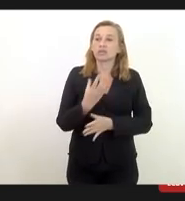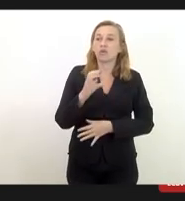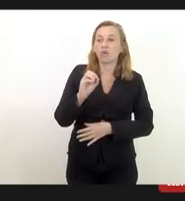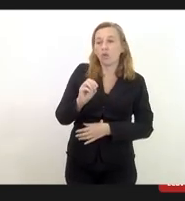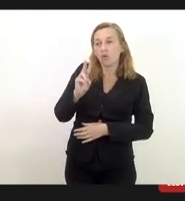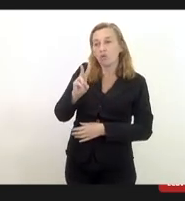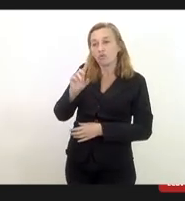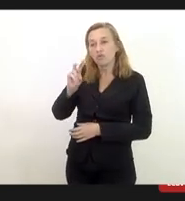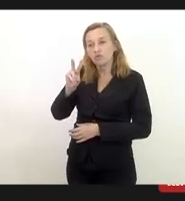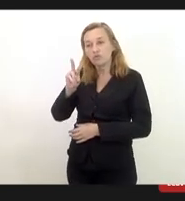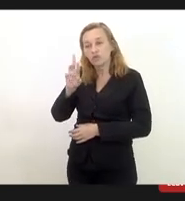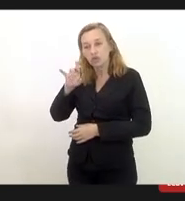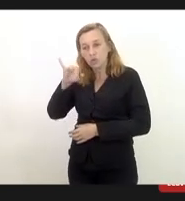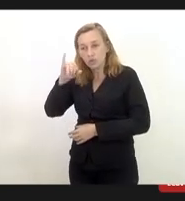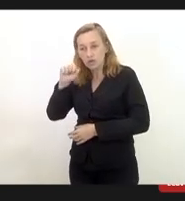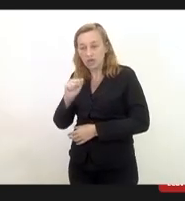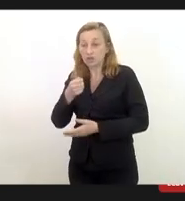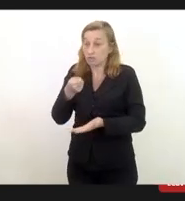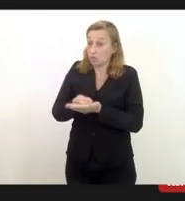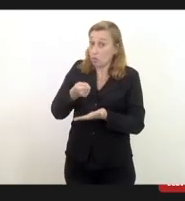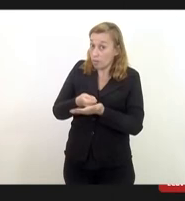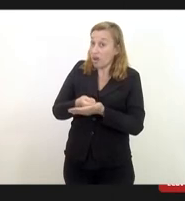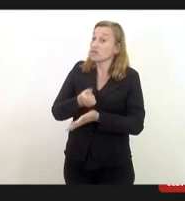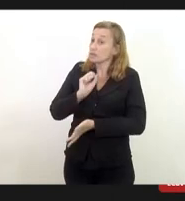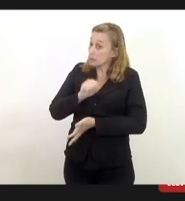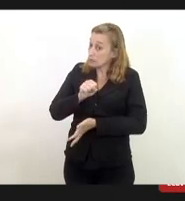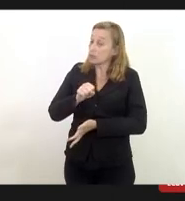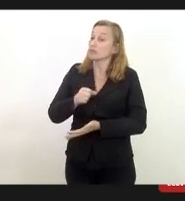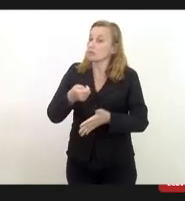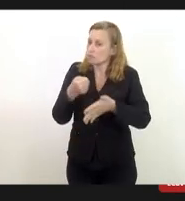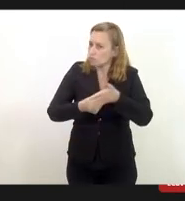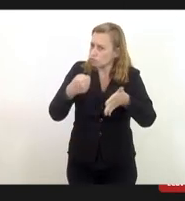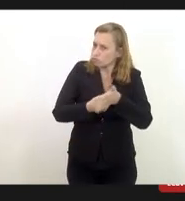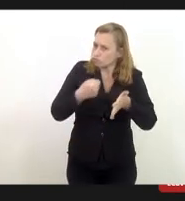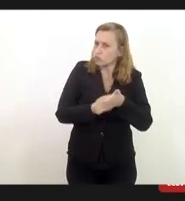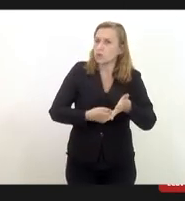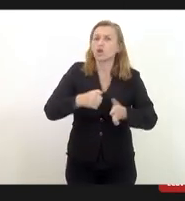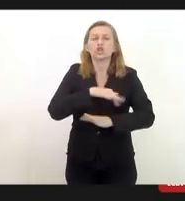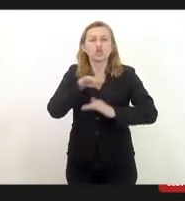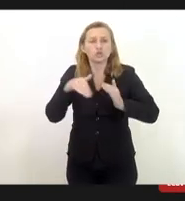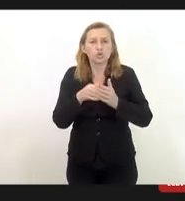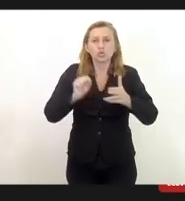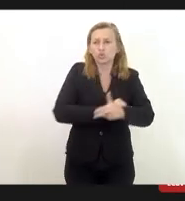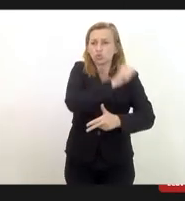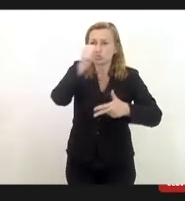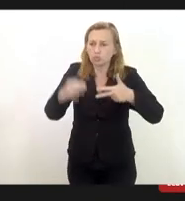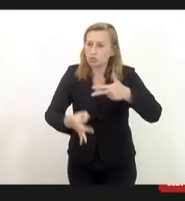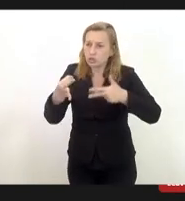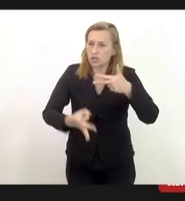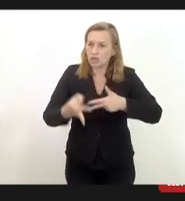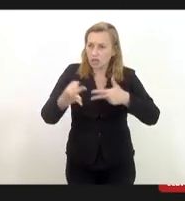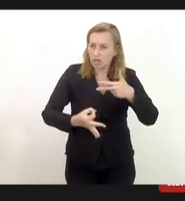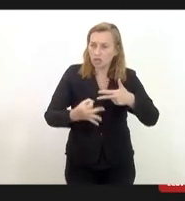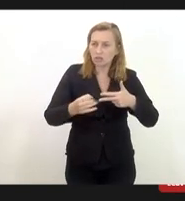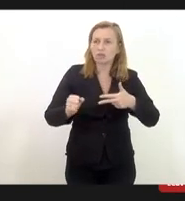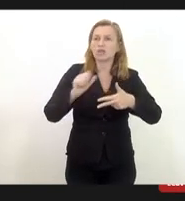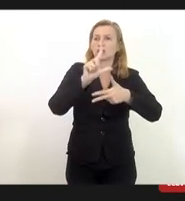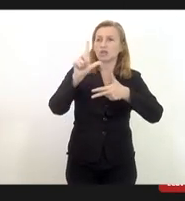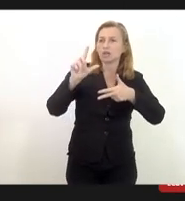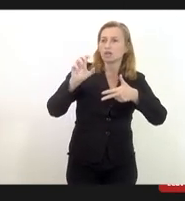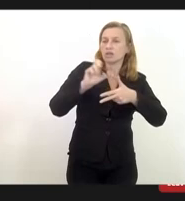vamos cobrar, sim. Vamos cobrar de todos os poderes, legislativo,